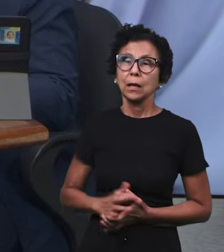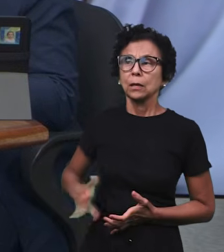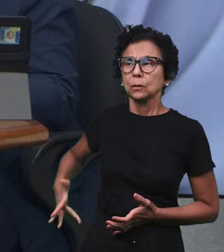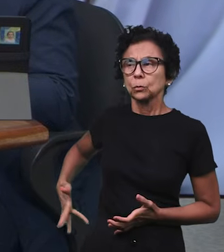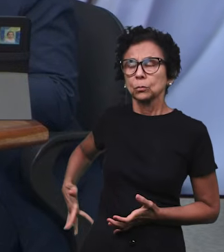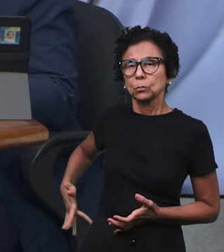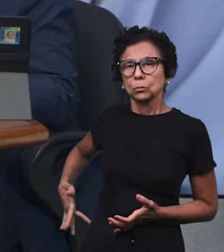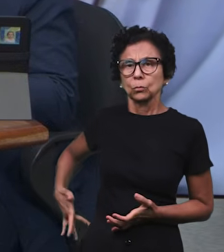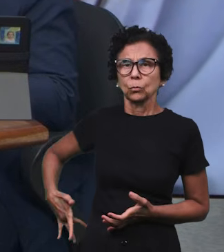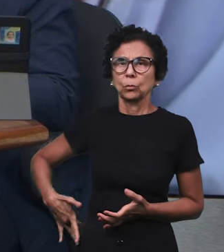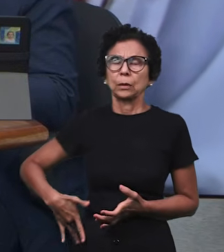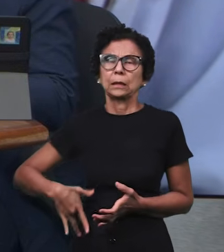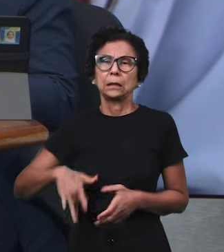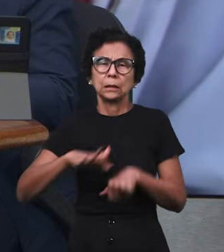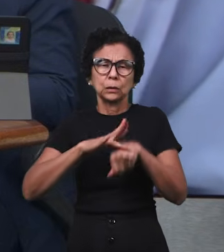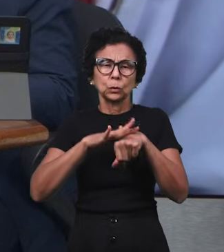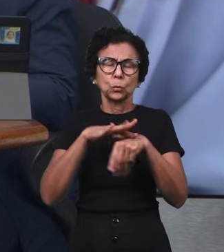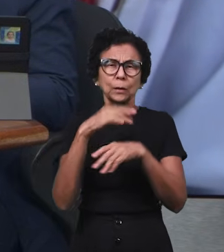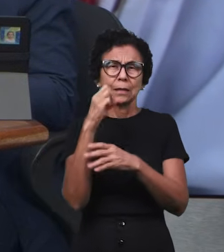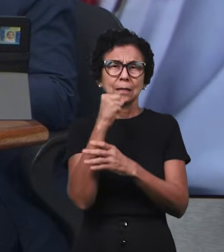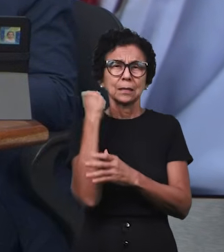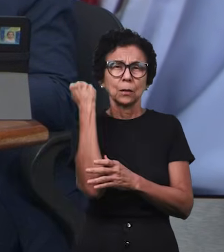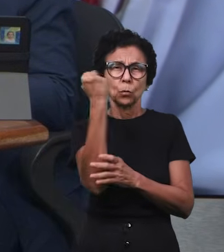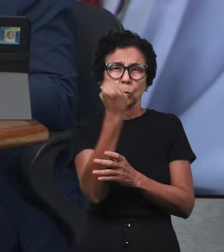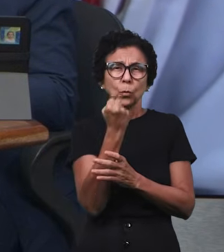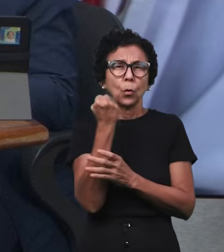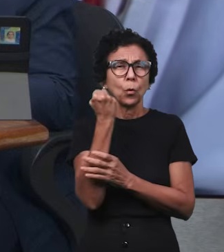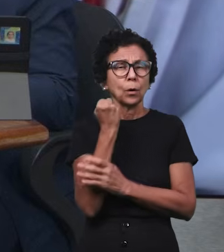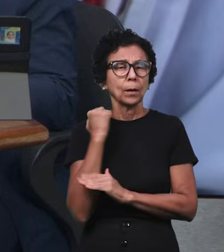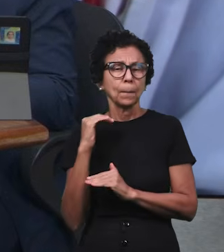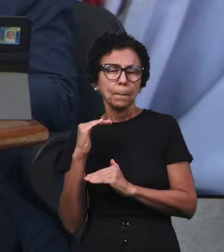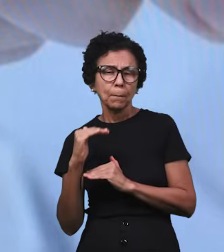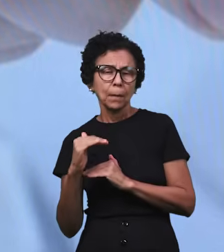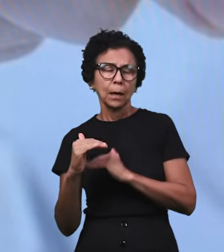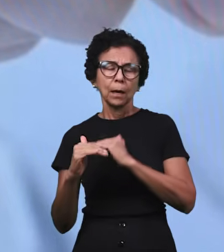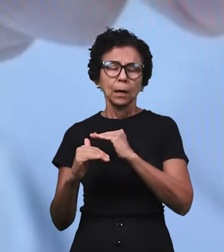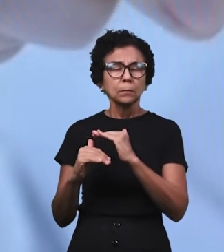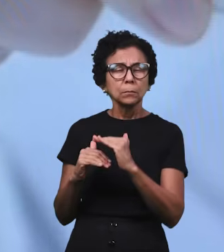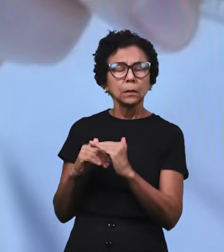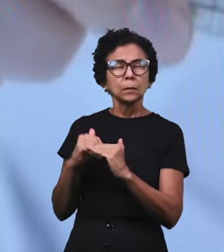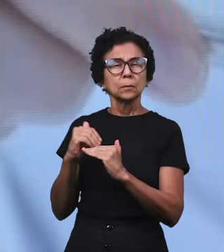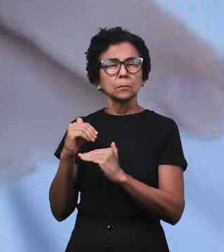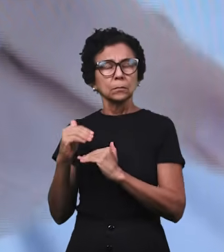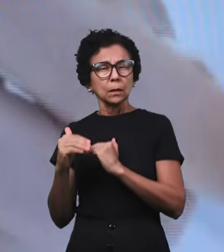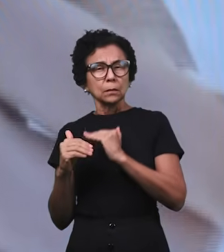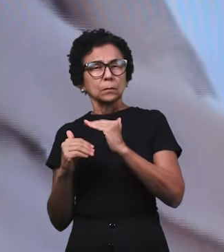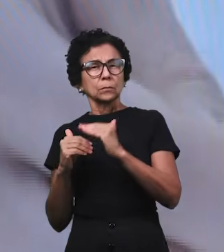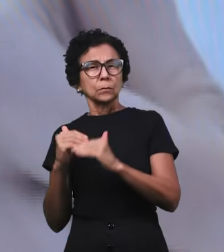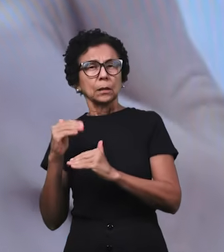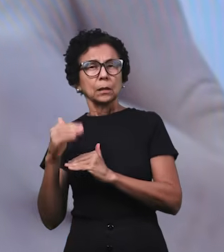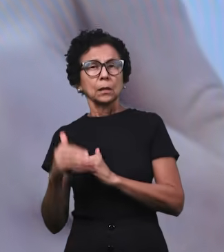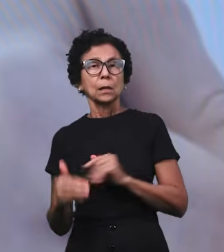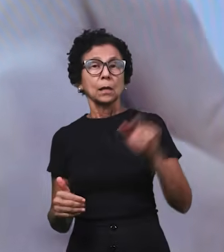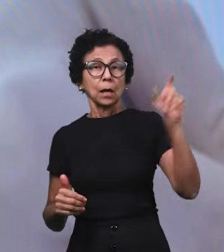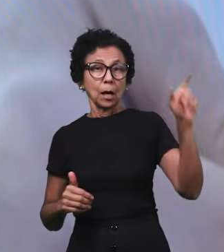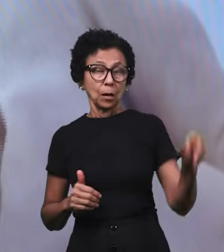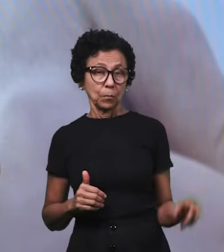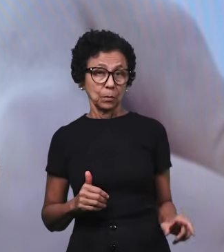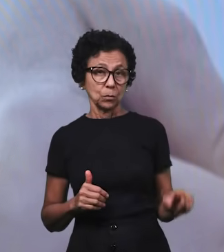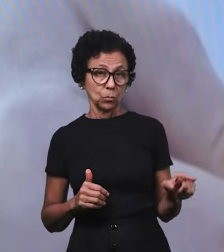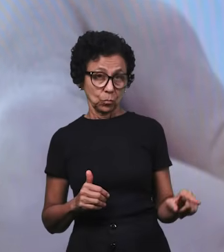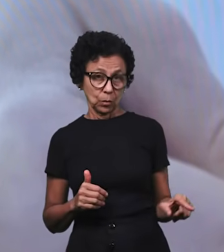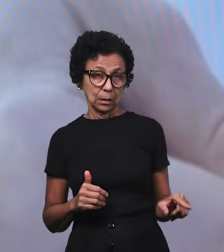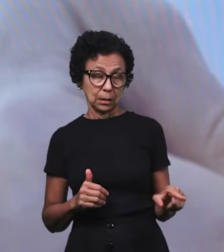crônica. A doença renal crônica, ela se instala vagarosamente. E a gente diz que o indivíduo tem uma doença renal crônica quando ele tem